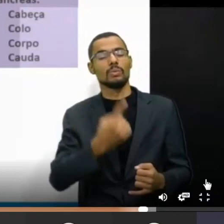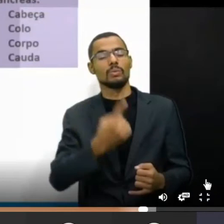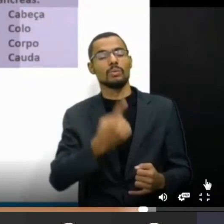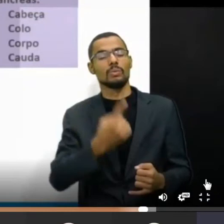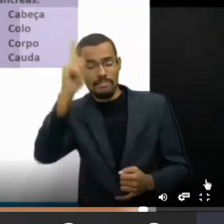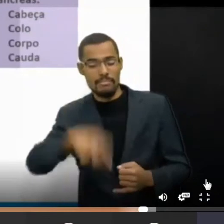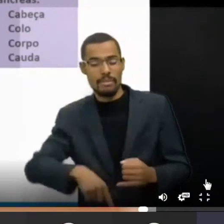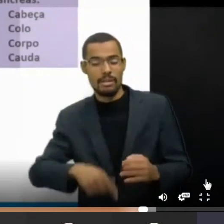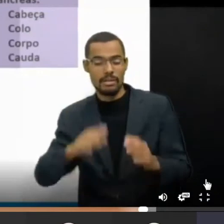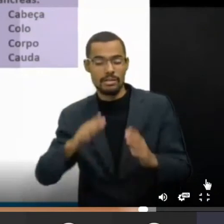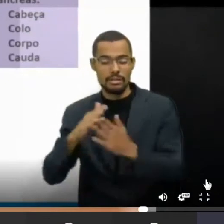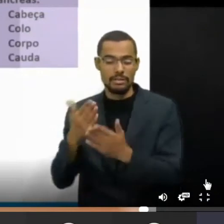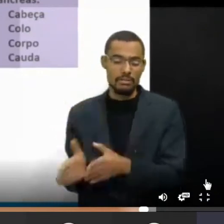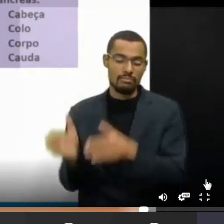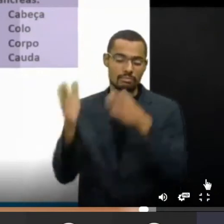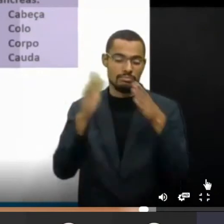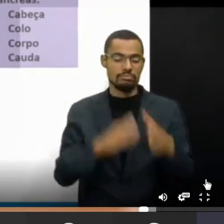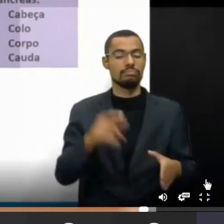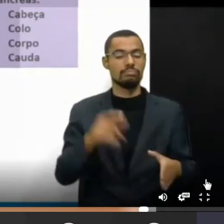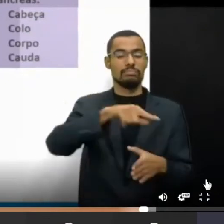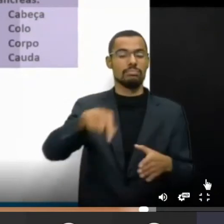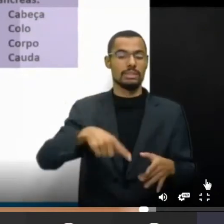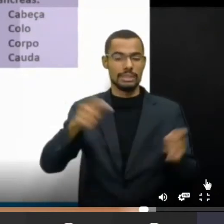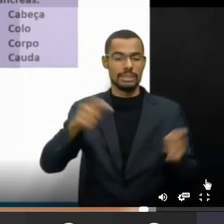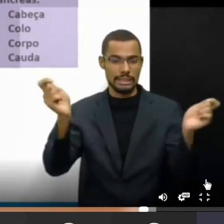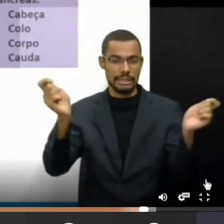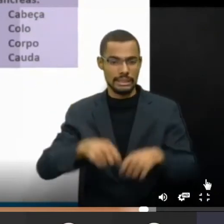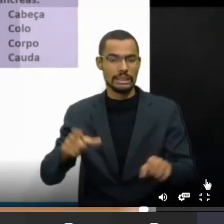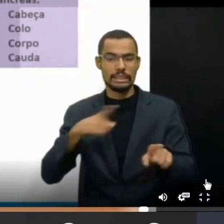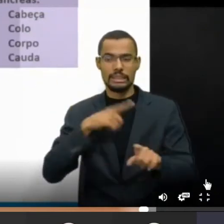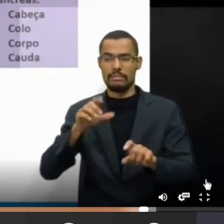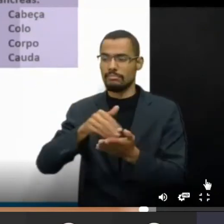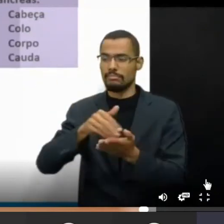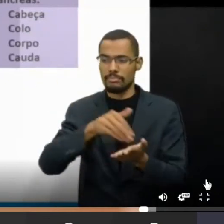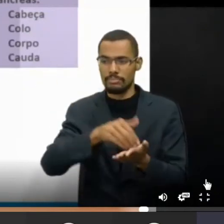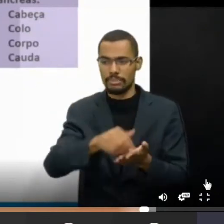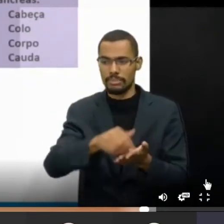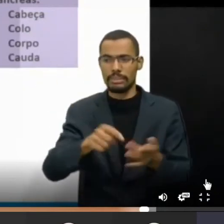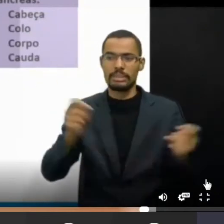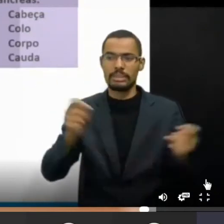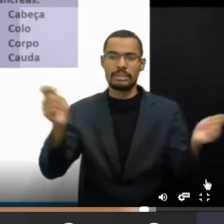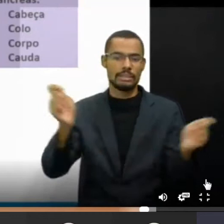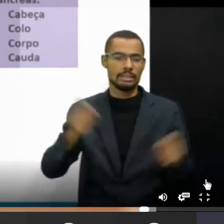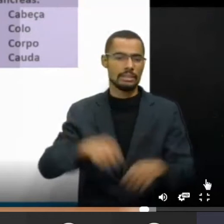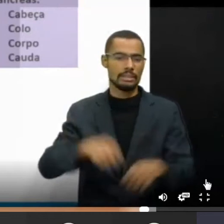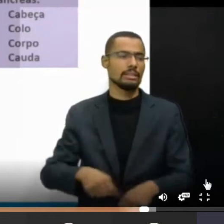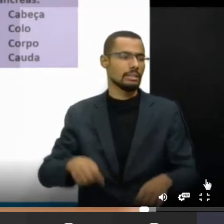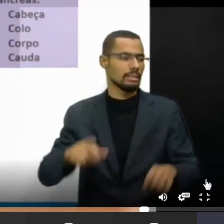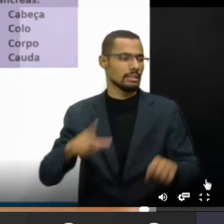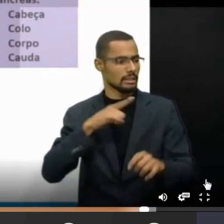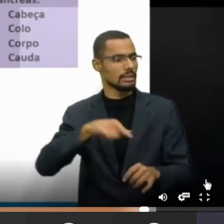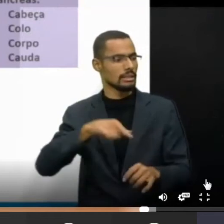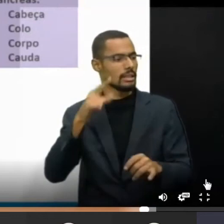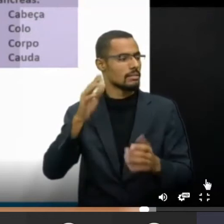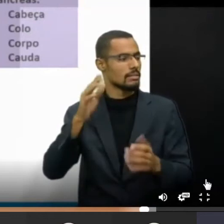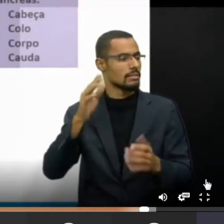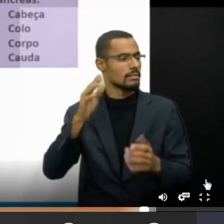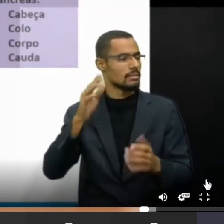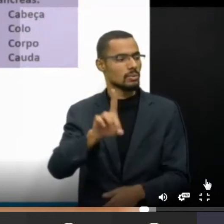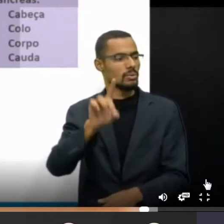pelo colédoco e também vai ser dispensado, né, secretado